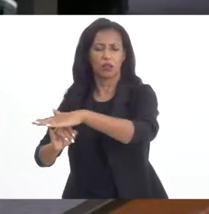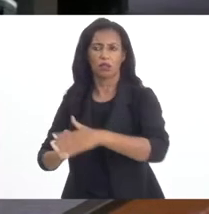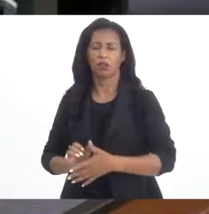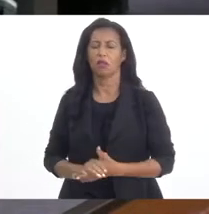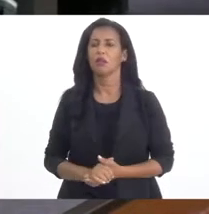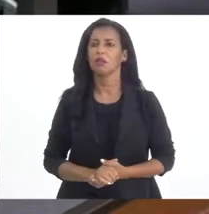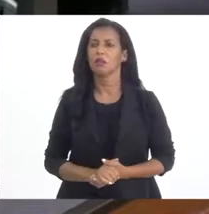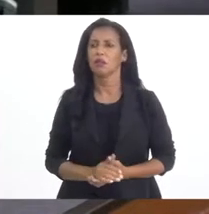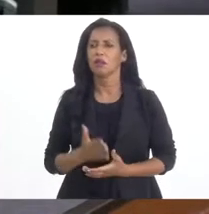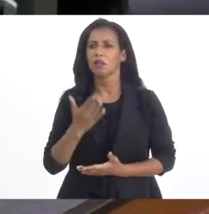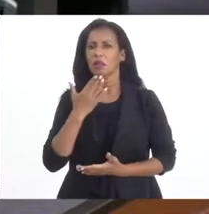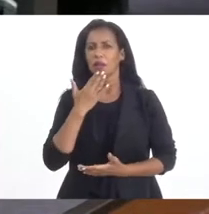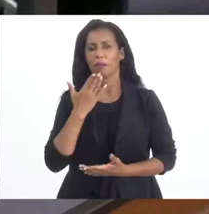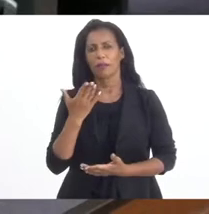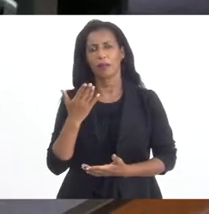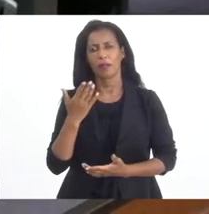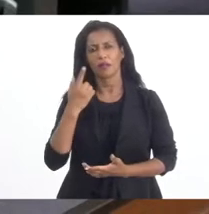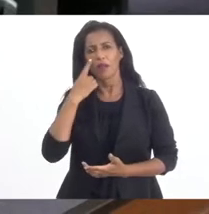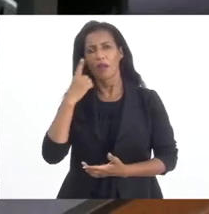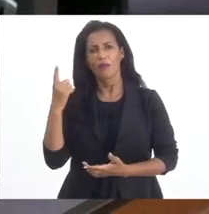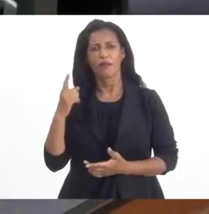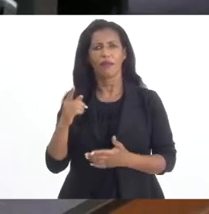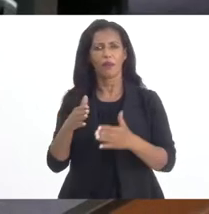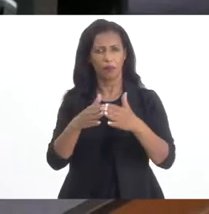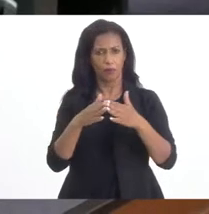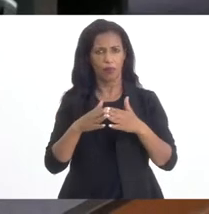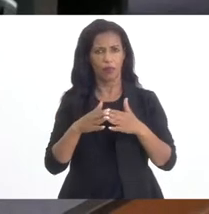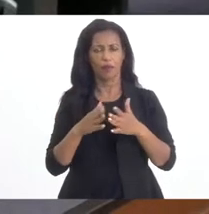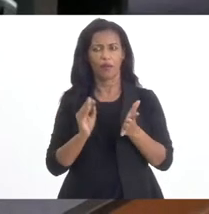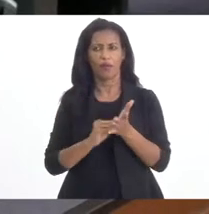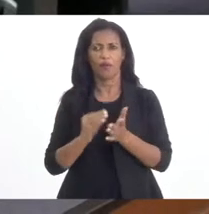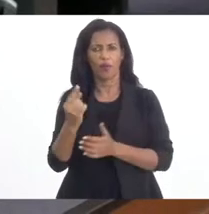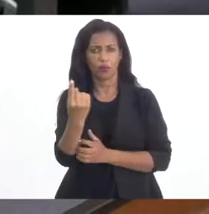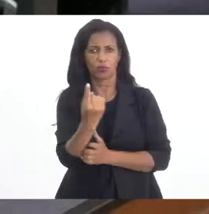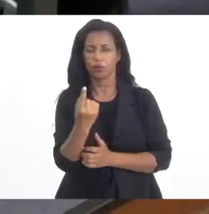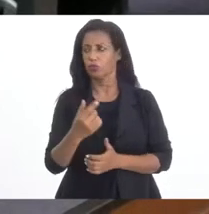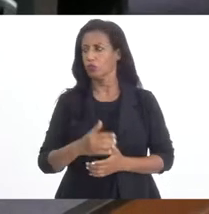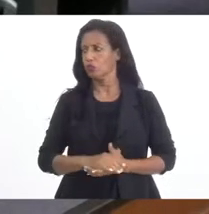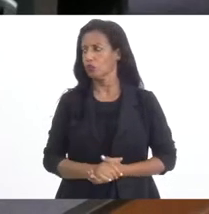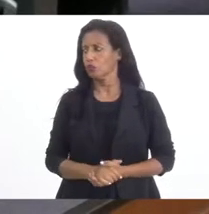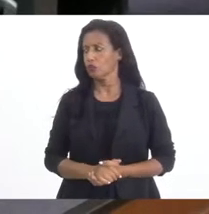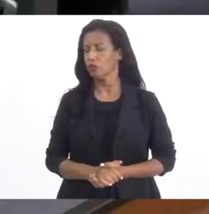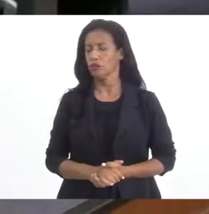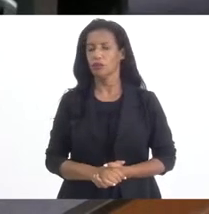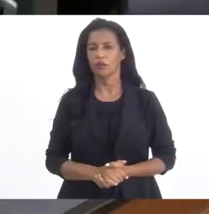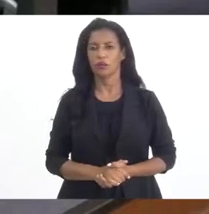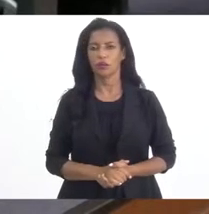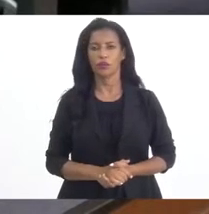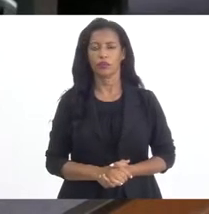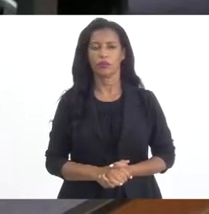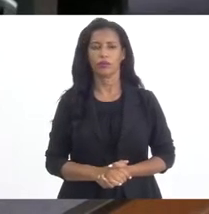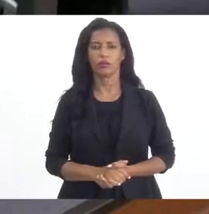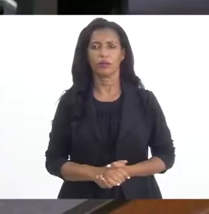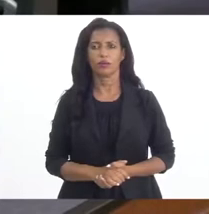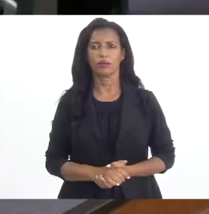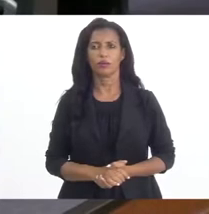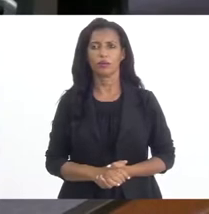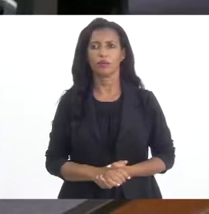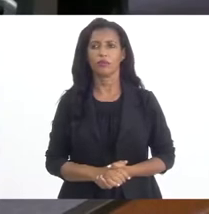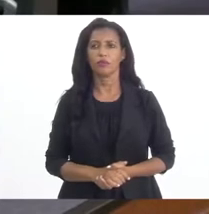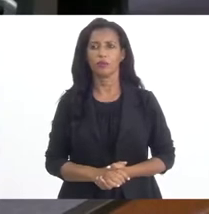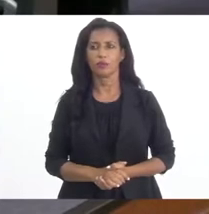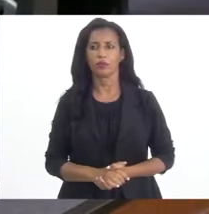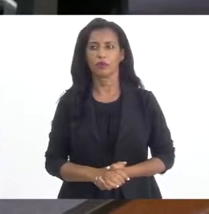Eu peço, por favor, que verifiquem aí mais esse slide, depois eu te restabeleço a palavra, professor Dari, para a gente poder seguir.